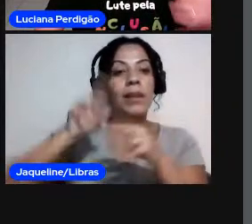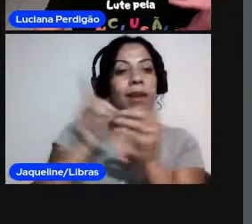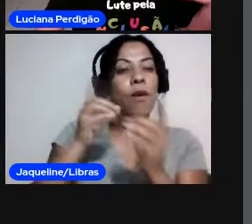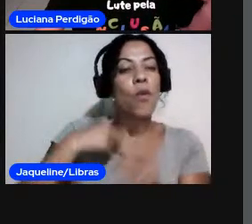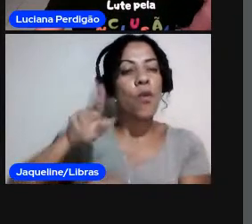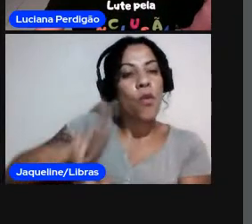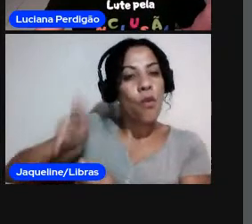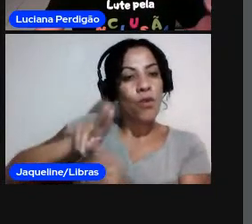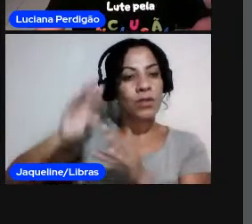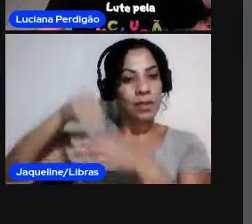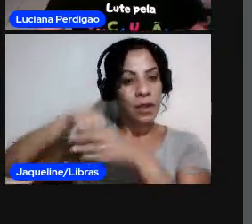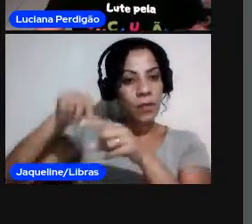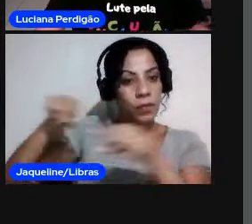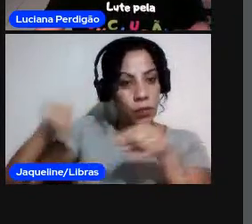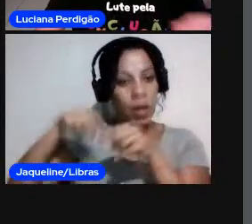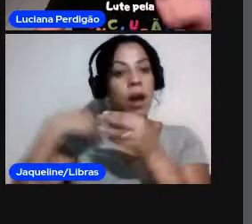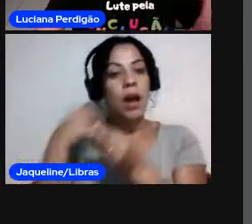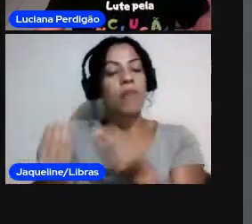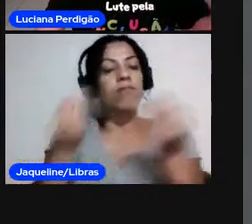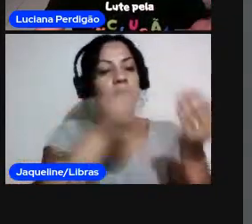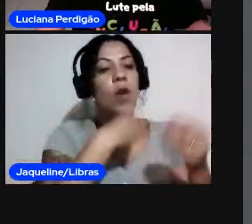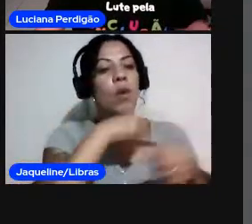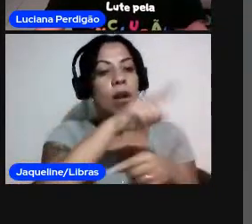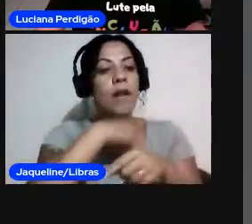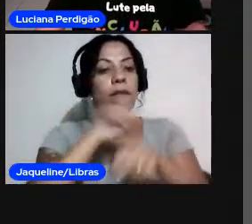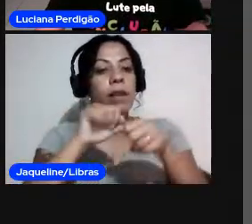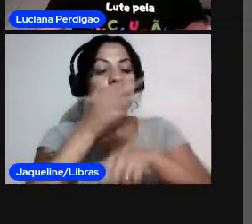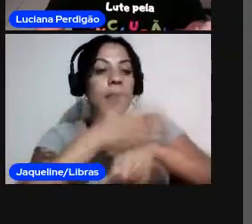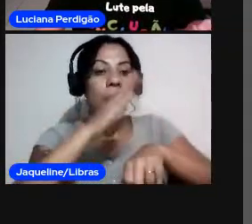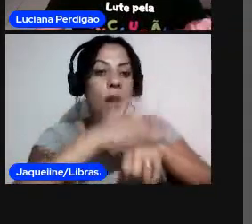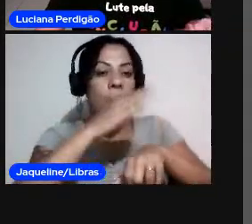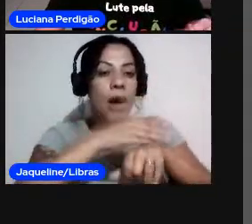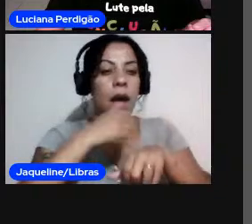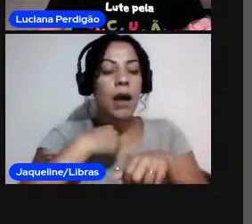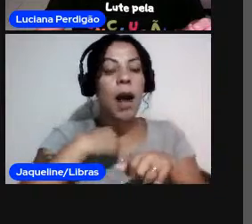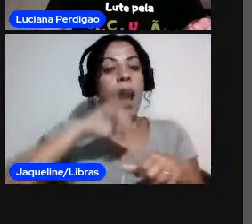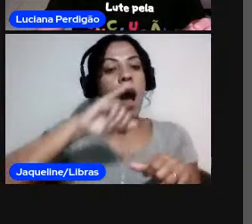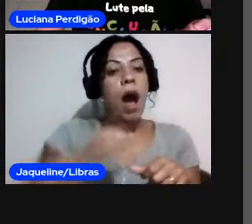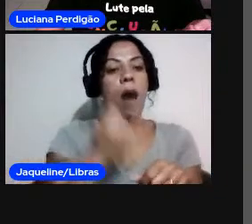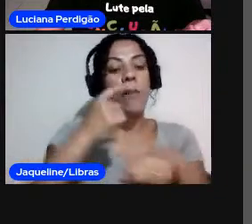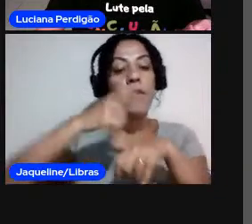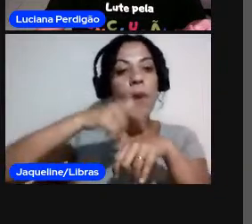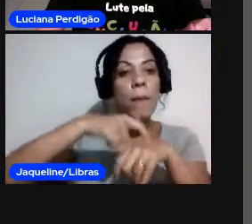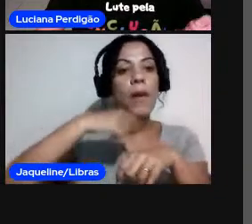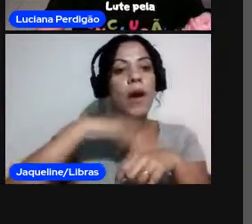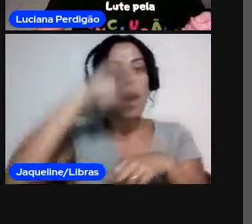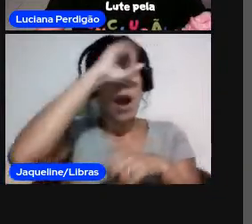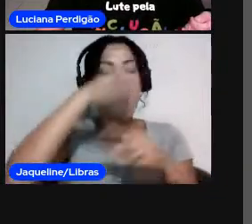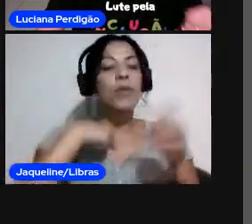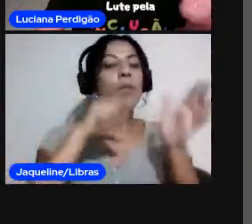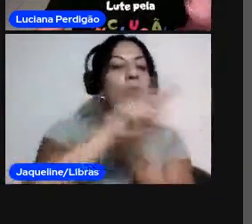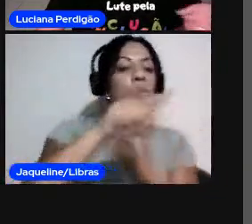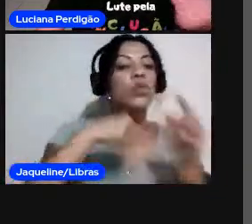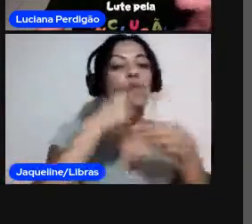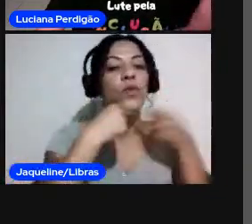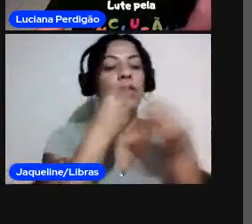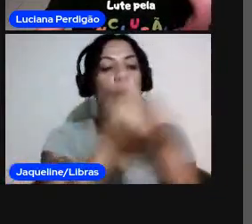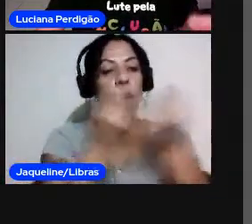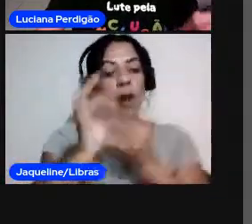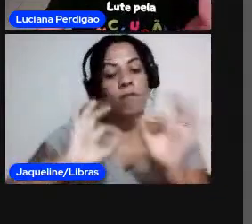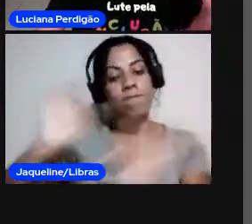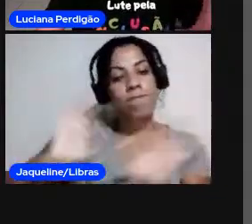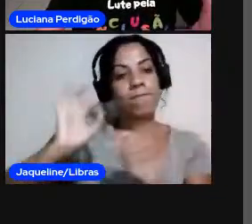poder fazer os exercícios e aproveitar ali aquele momento para poder tirar as minhas dúvidas. Então, foram